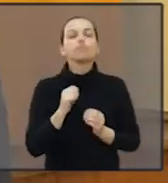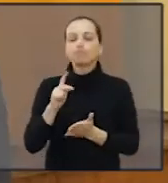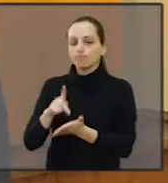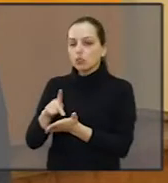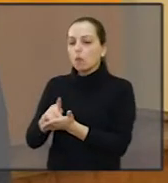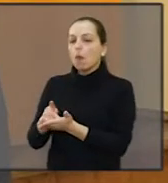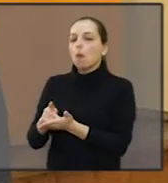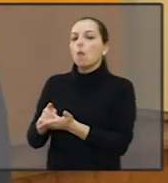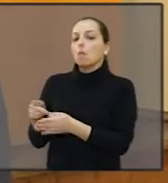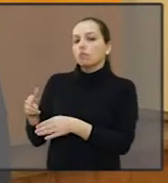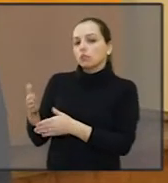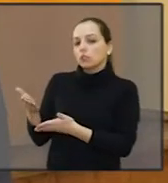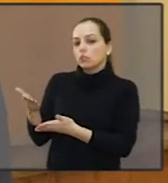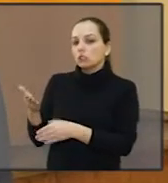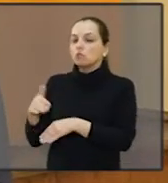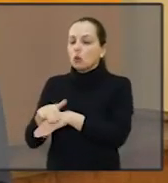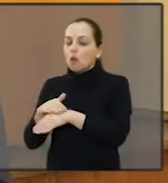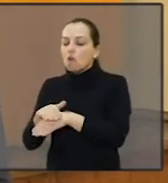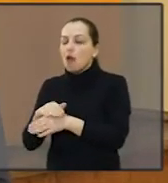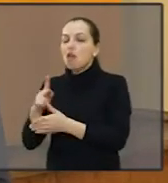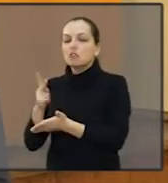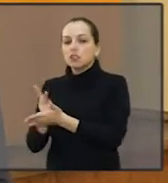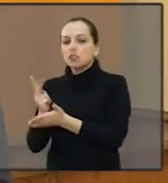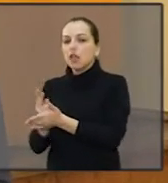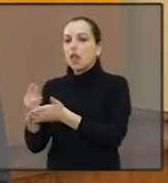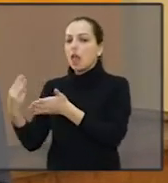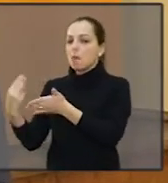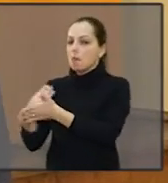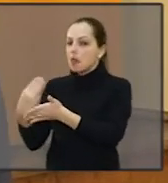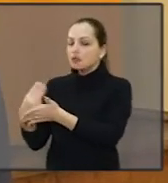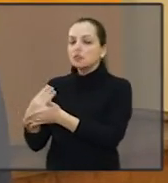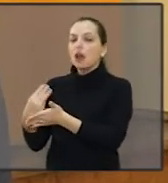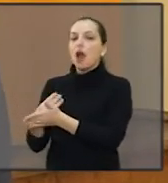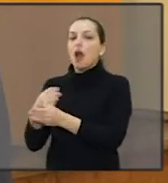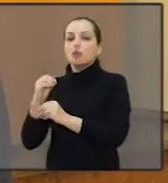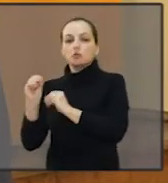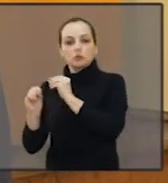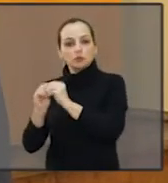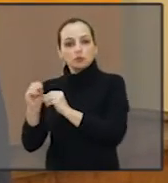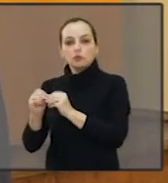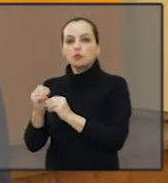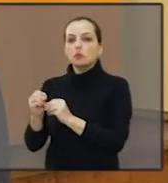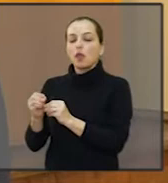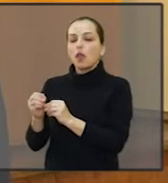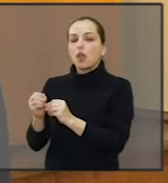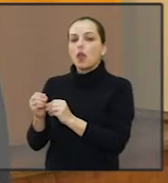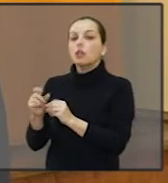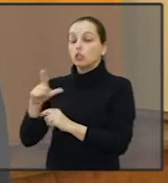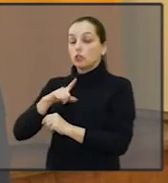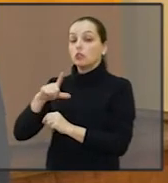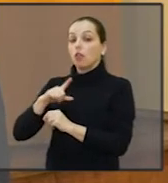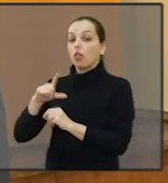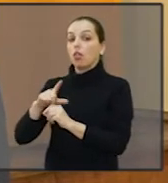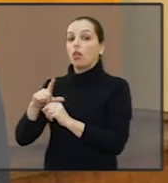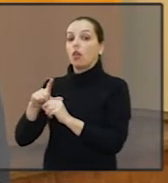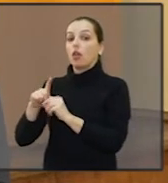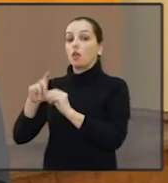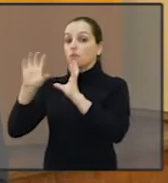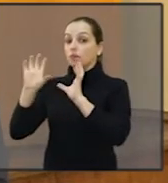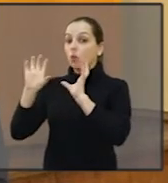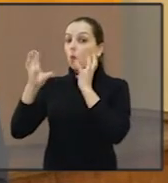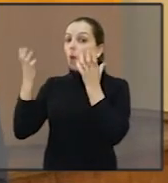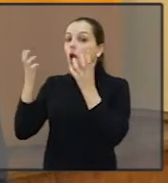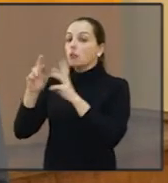conversa, bom dia, feliz aniversário para quem está fazendo aniversário. O ano passado a gente teve um encontro